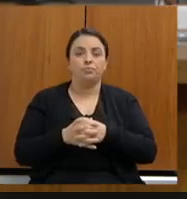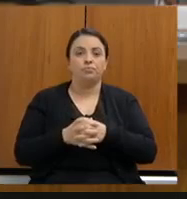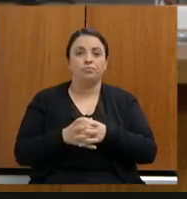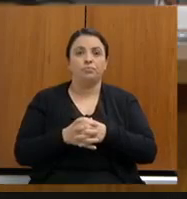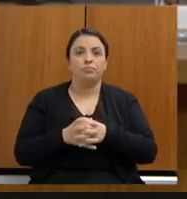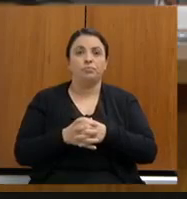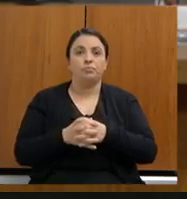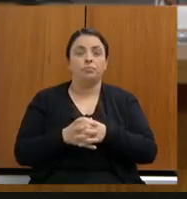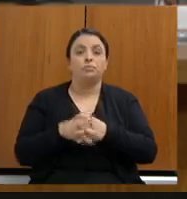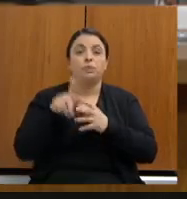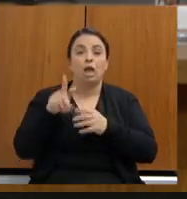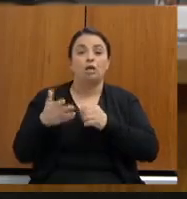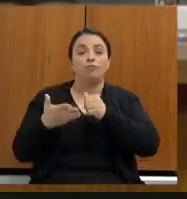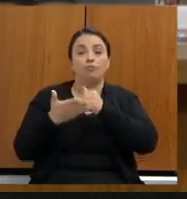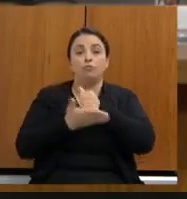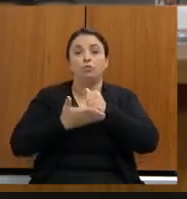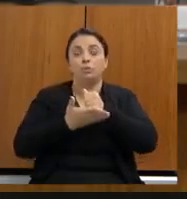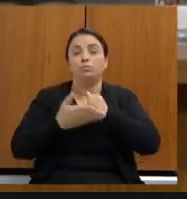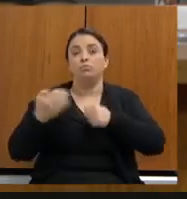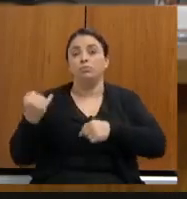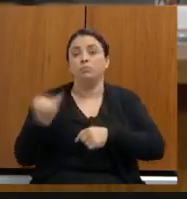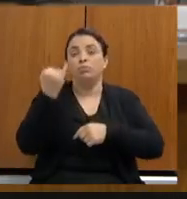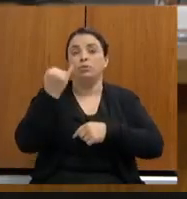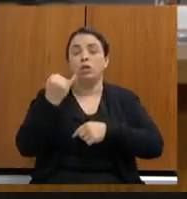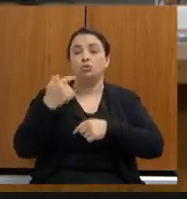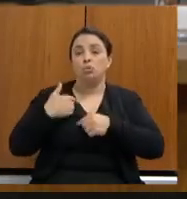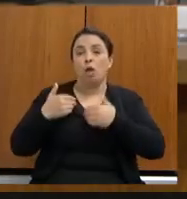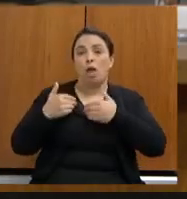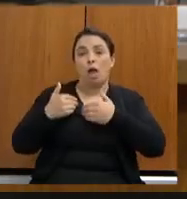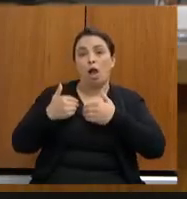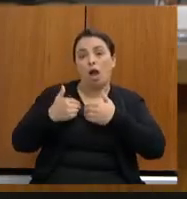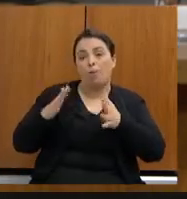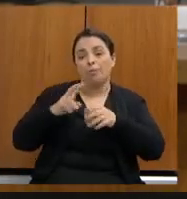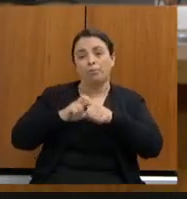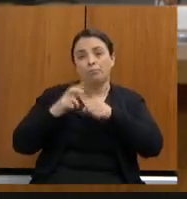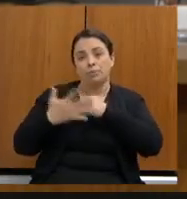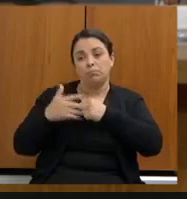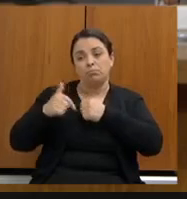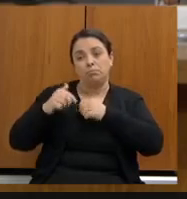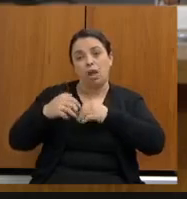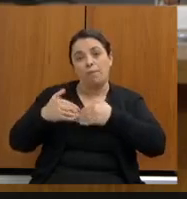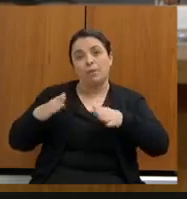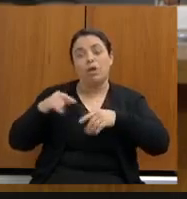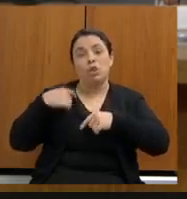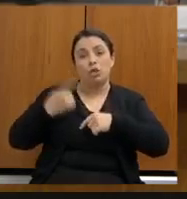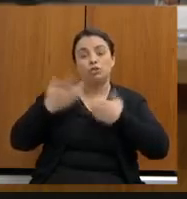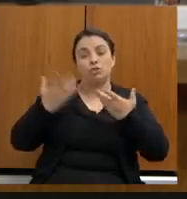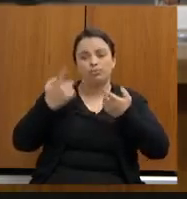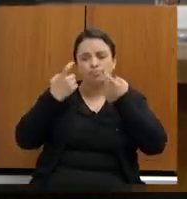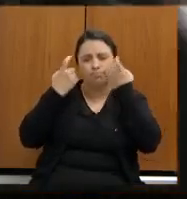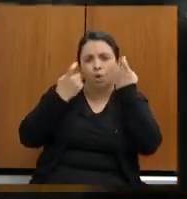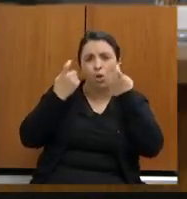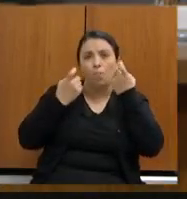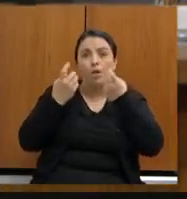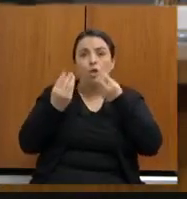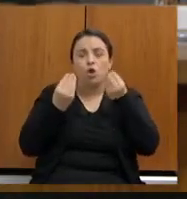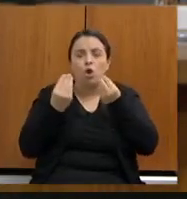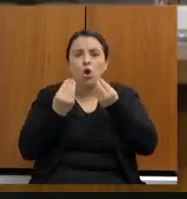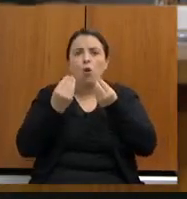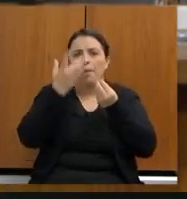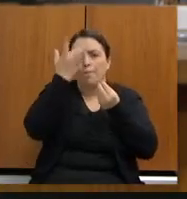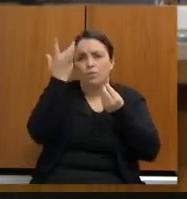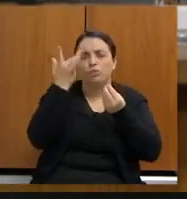aspecto fundamental desde o início nós nos preocupamos muito com o monitoramento da saúde dos Bombeiros